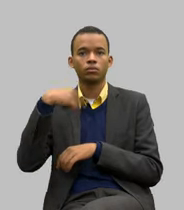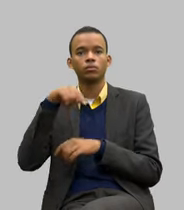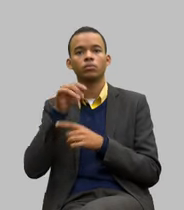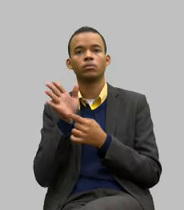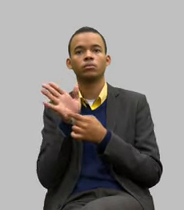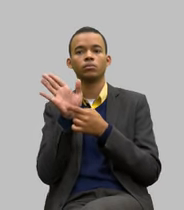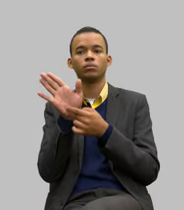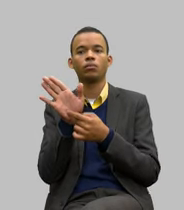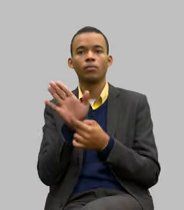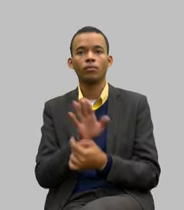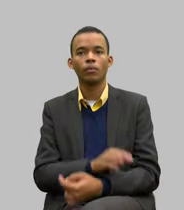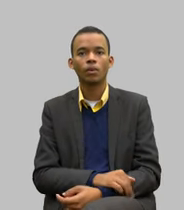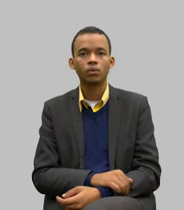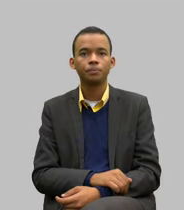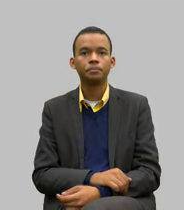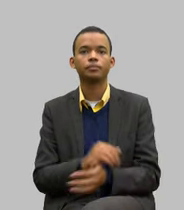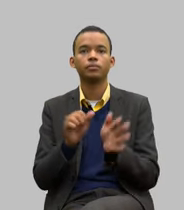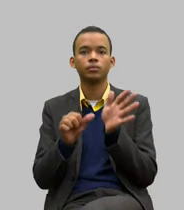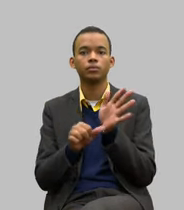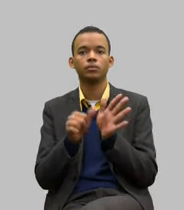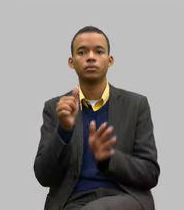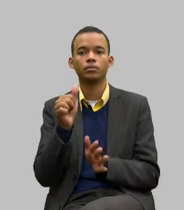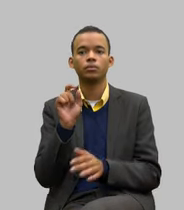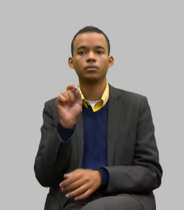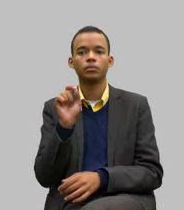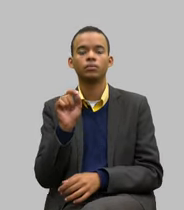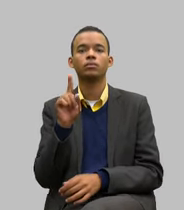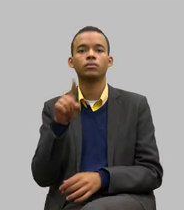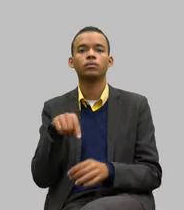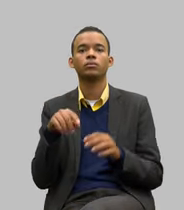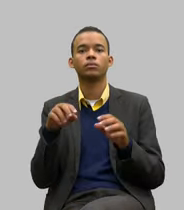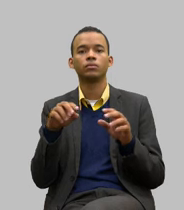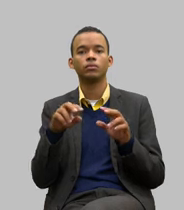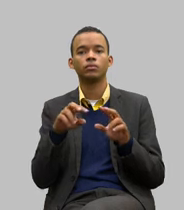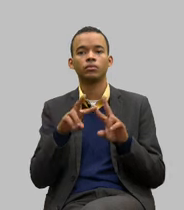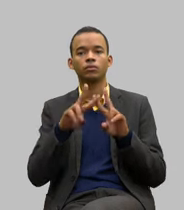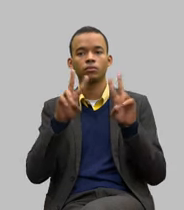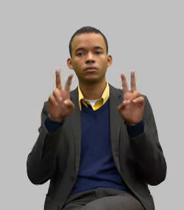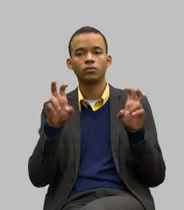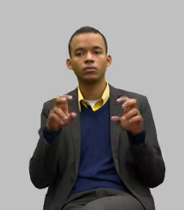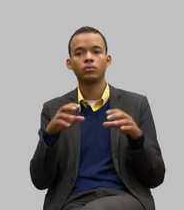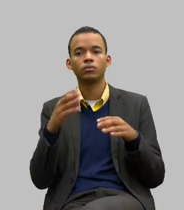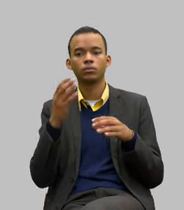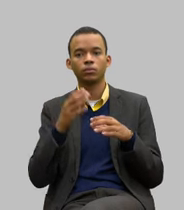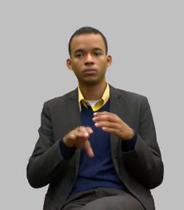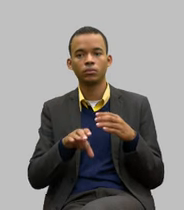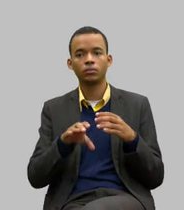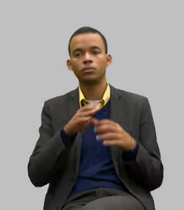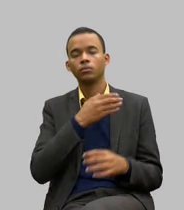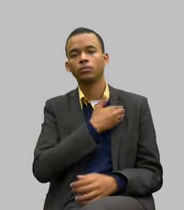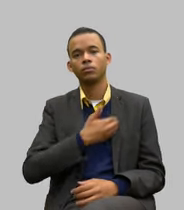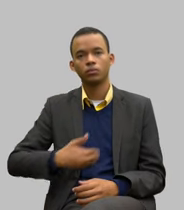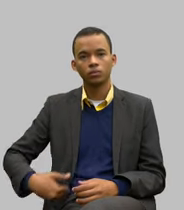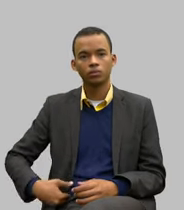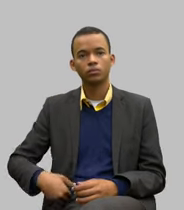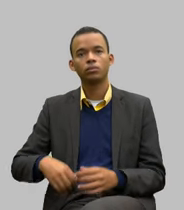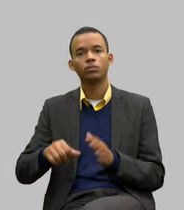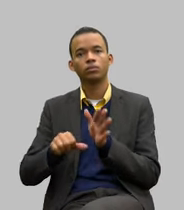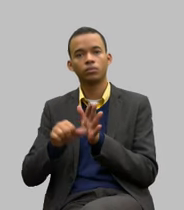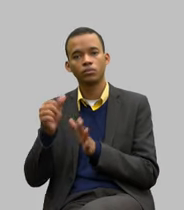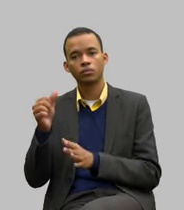assembleia e o primeiro tópico é o tópico concurso público concurso público nós fizemos um concurso primeiro concurso para polícia